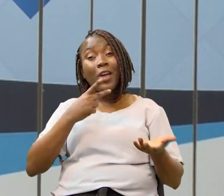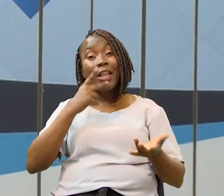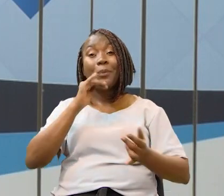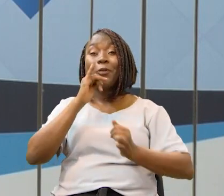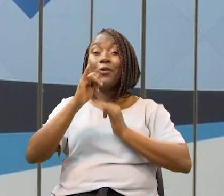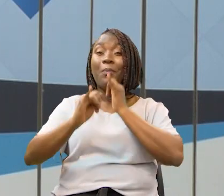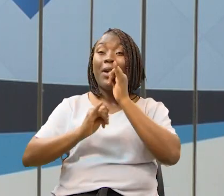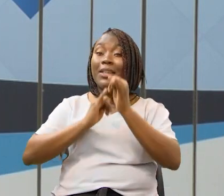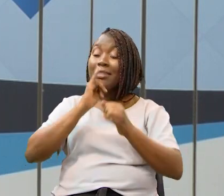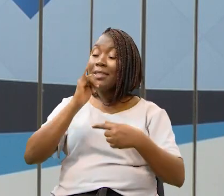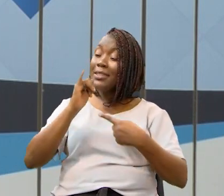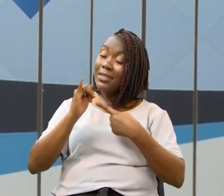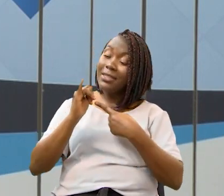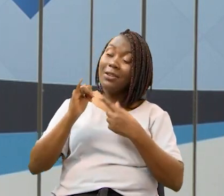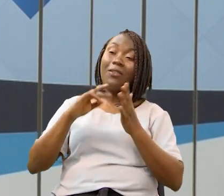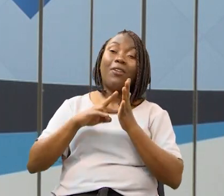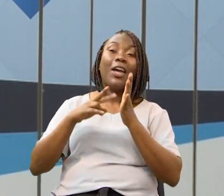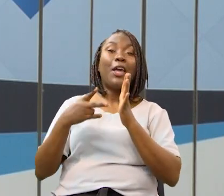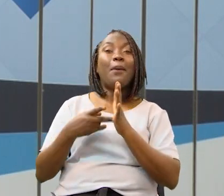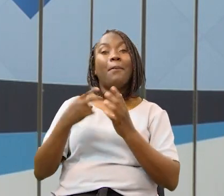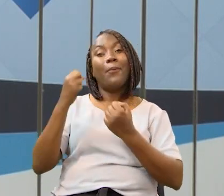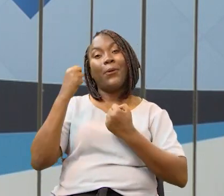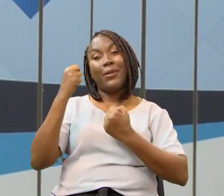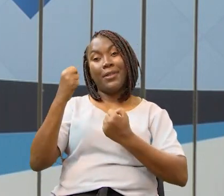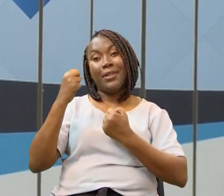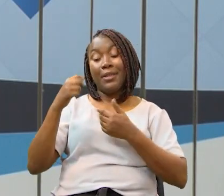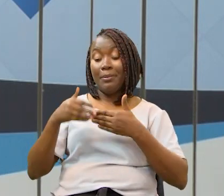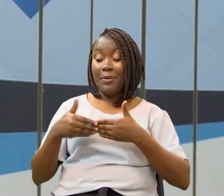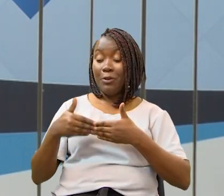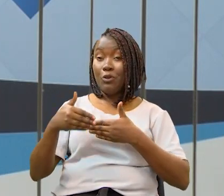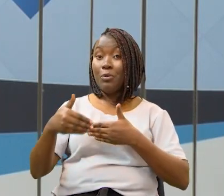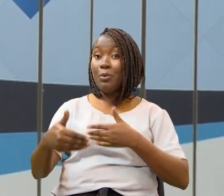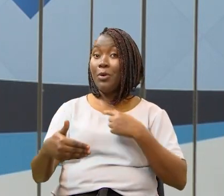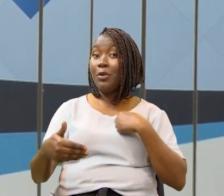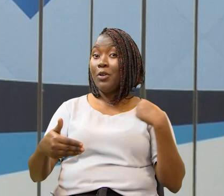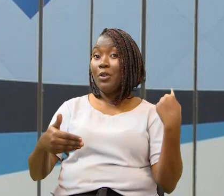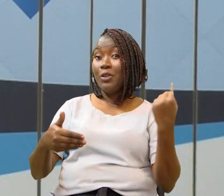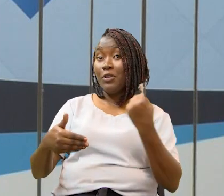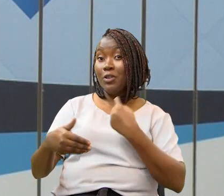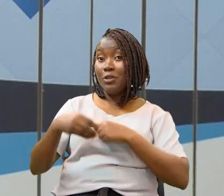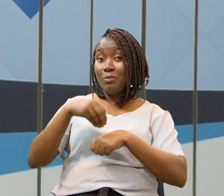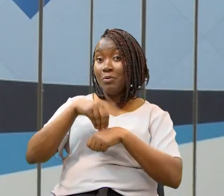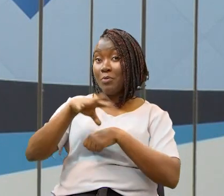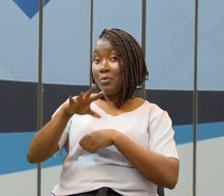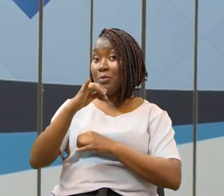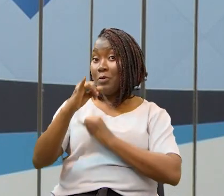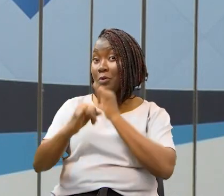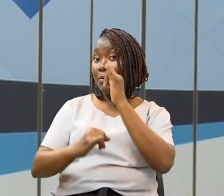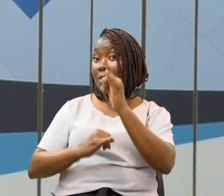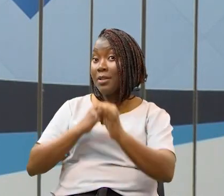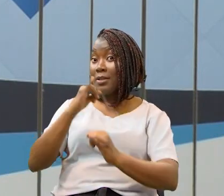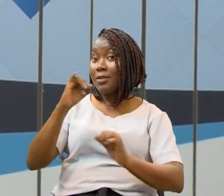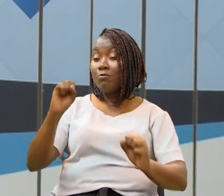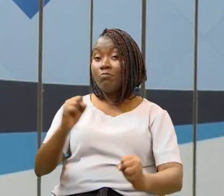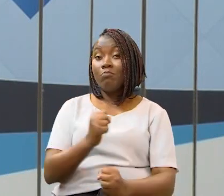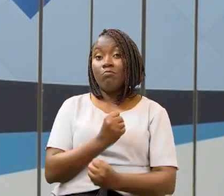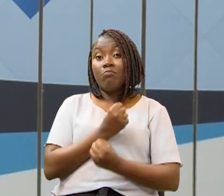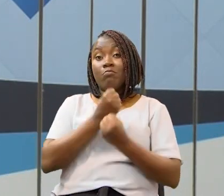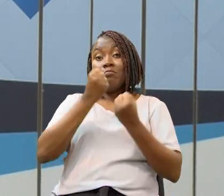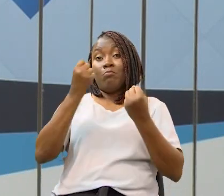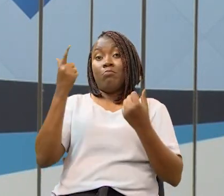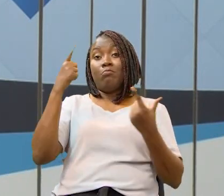em informação, estamos falando em poder, né? Porque a partir do momento que a gente traz informação, a gente